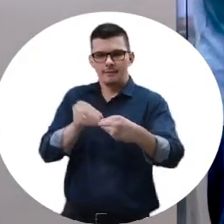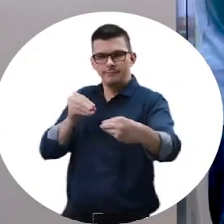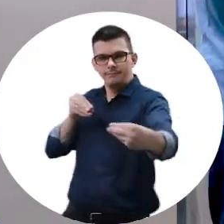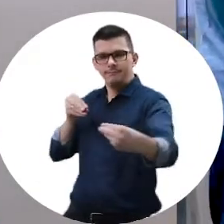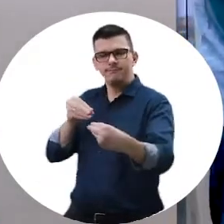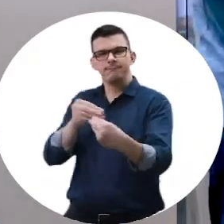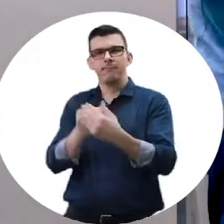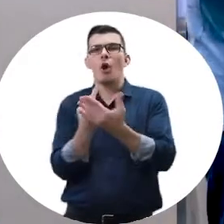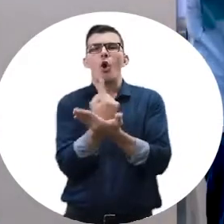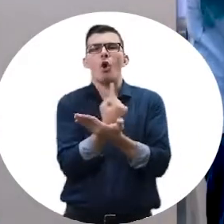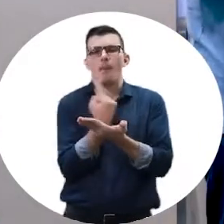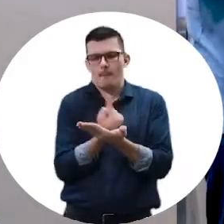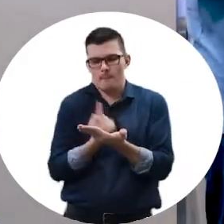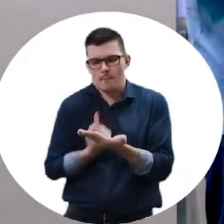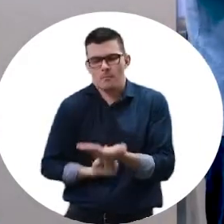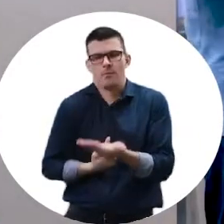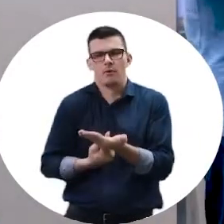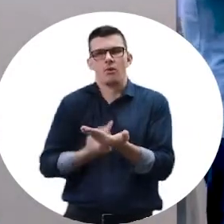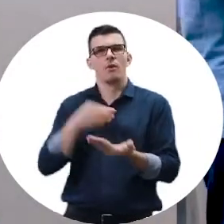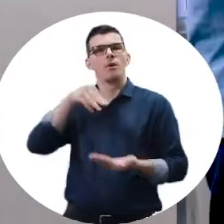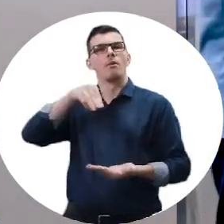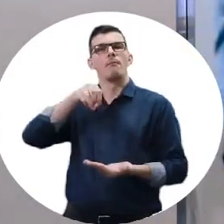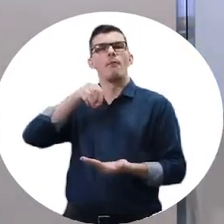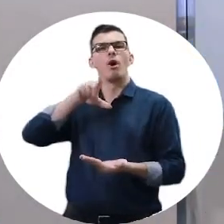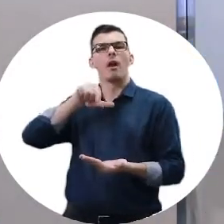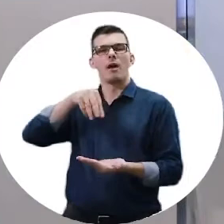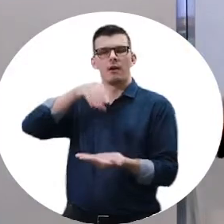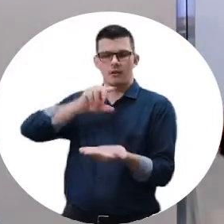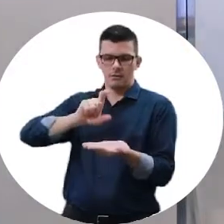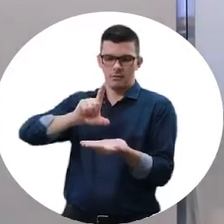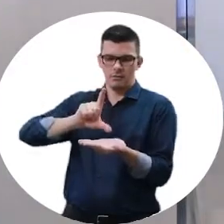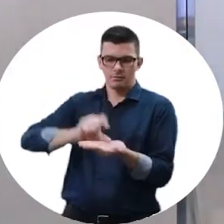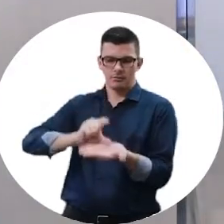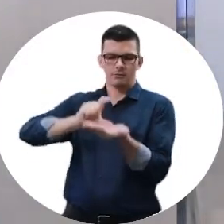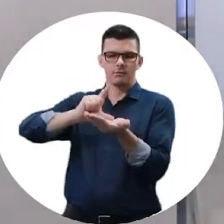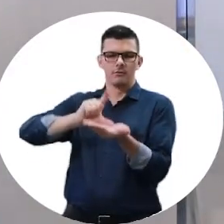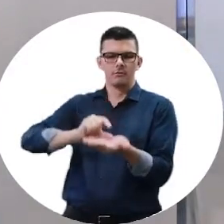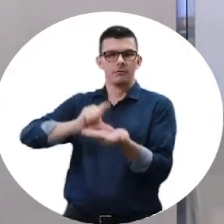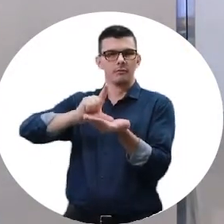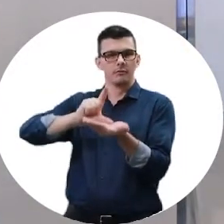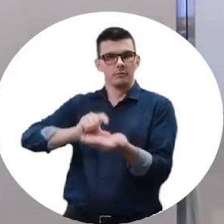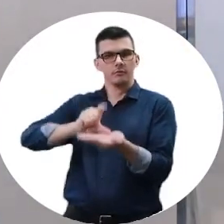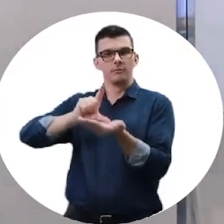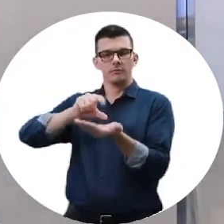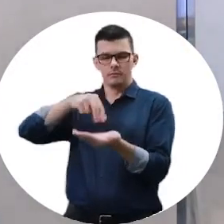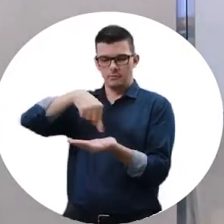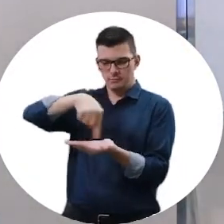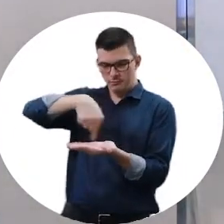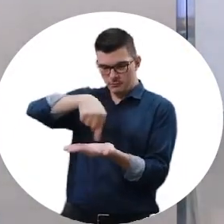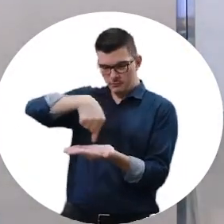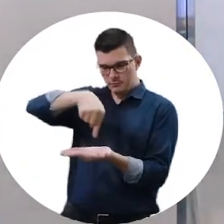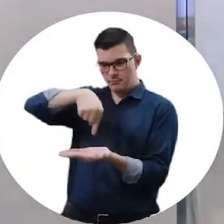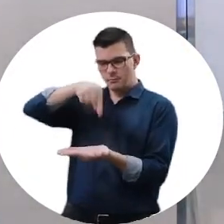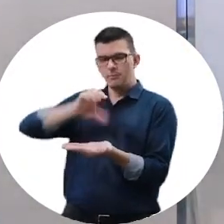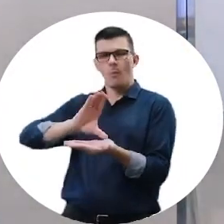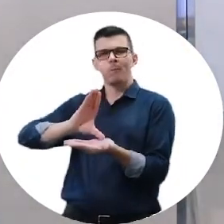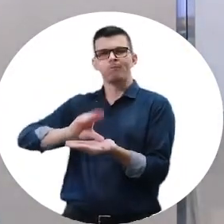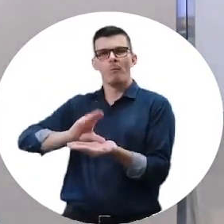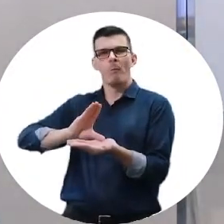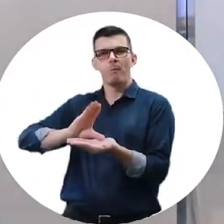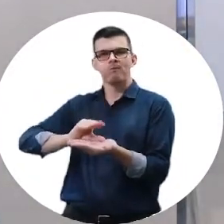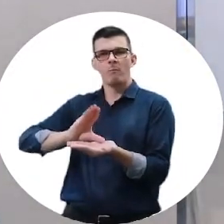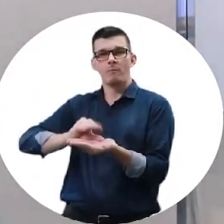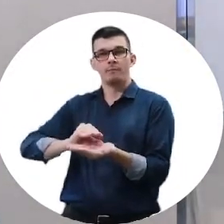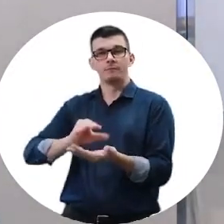distende. Elástico, mola. Por exemplo, nessa situação aqui eu tenho uma mola. Essa mola é feita de um material. O material